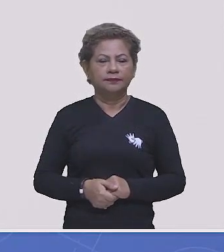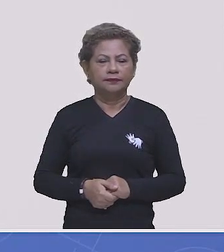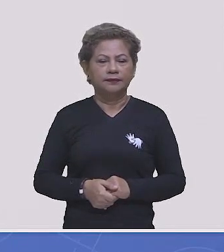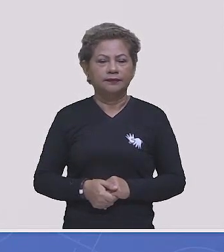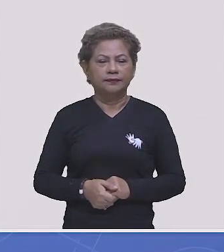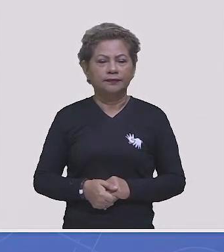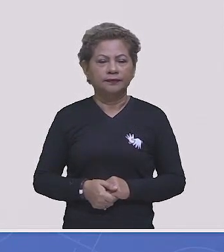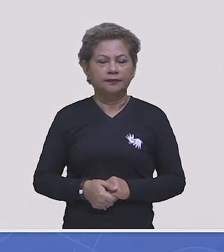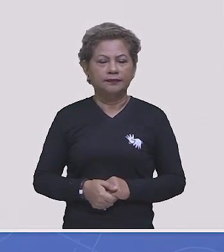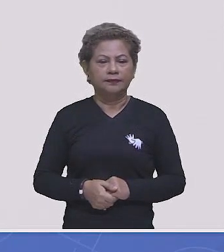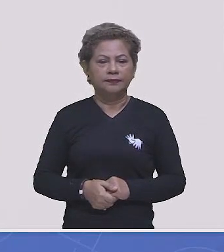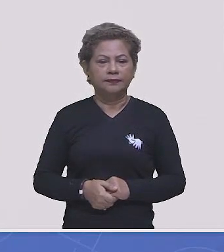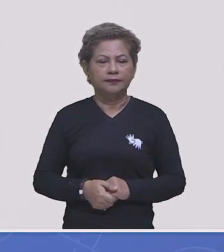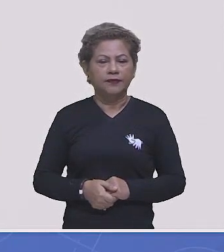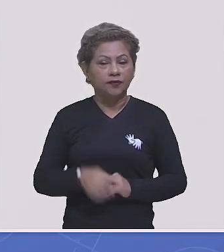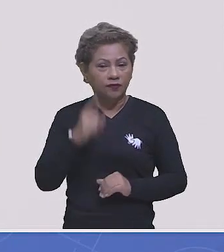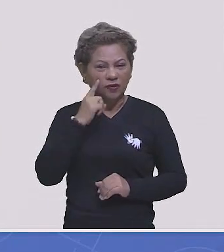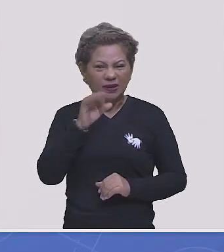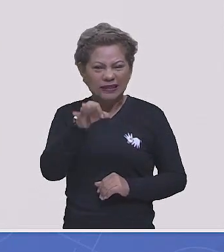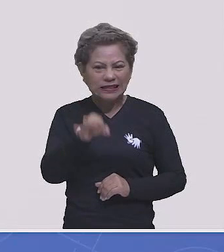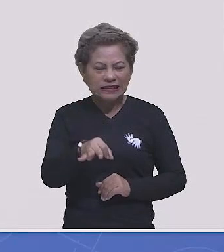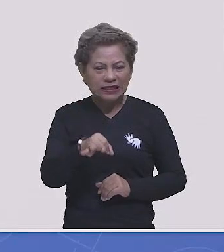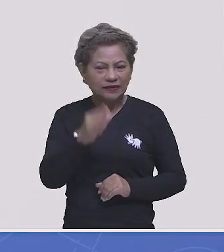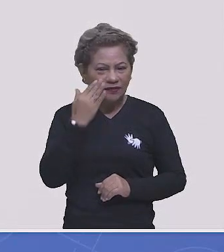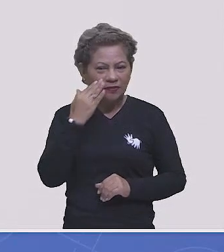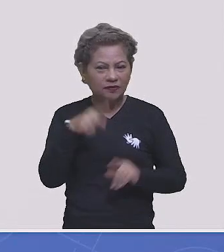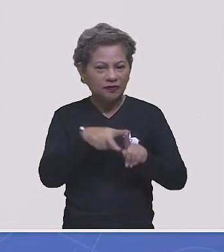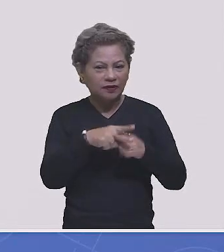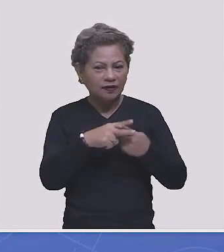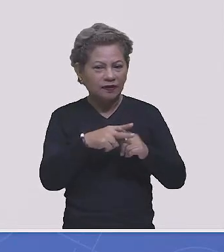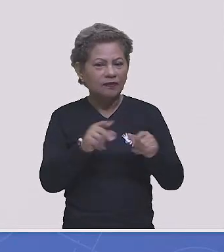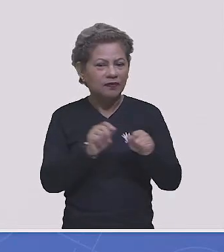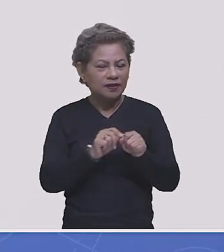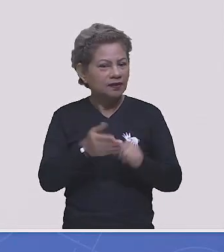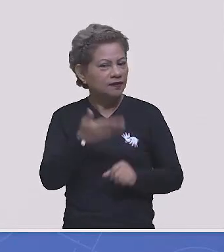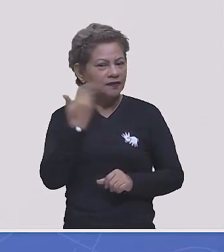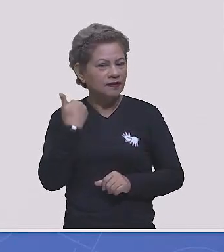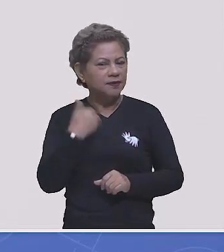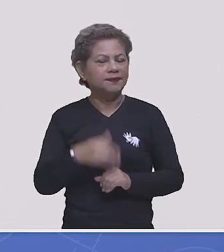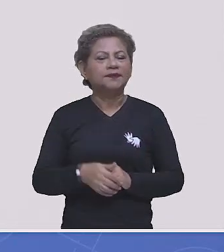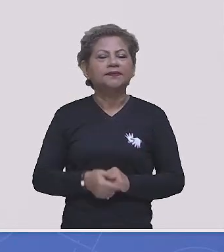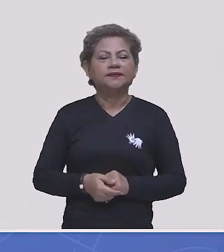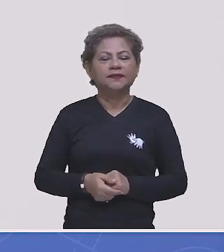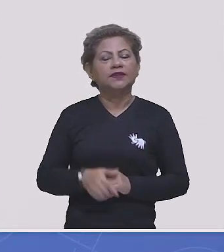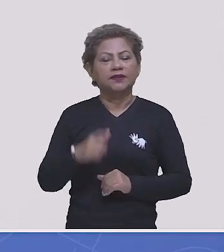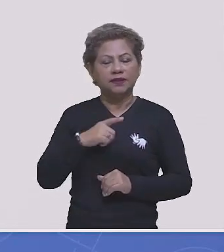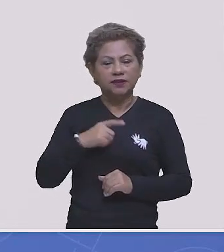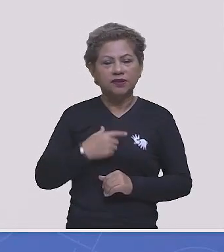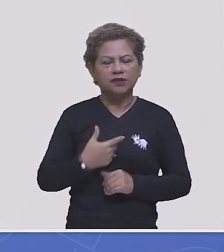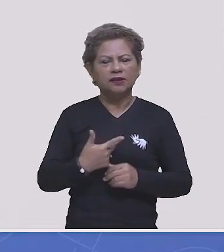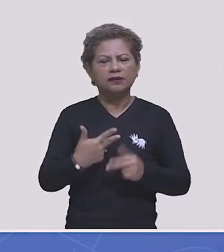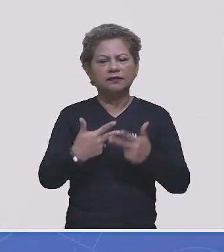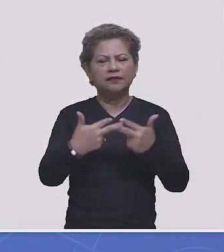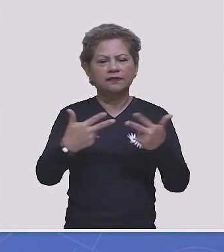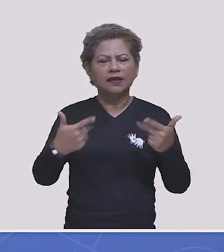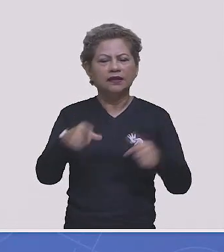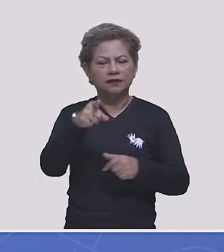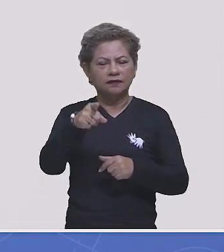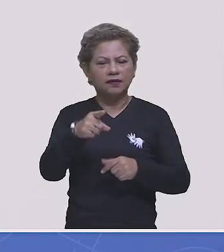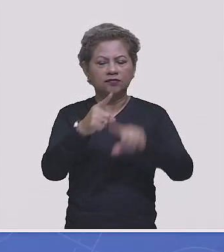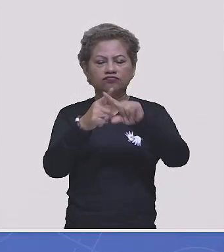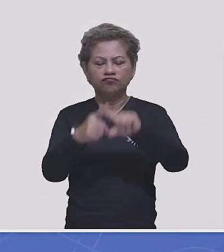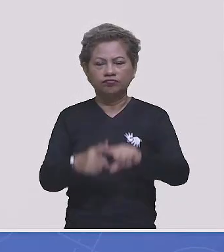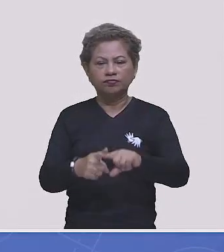é realmente essa questão correta? Vamos para a nossa correção? Então, a gente tinha as alternativas, né? E vocês tinham que